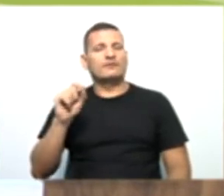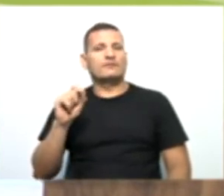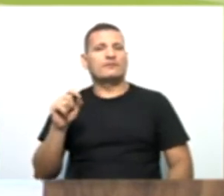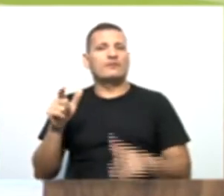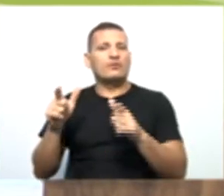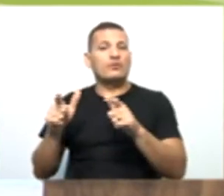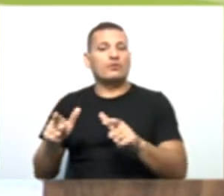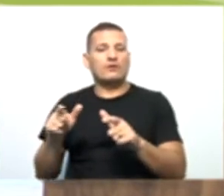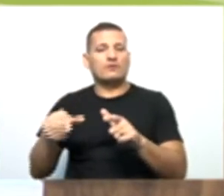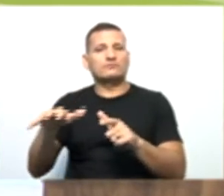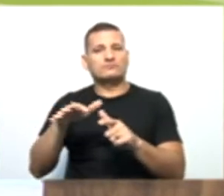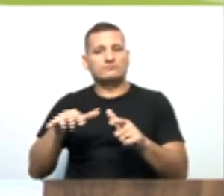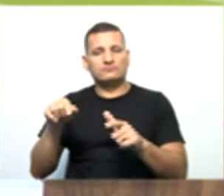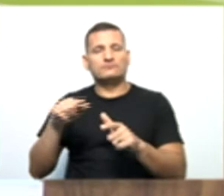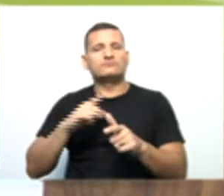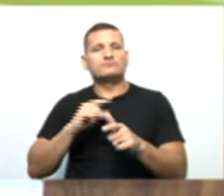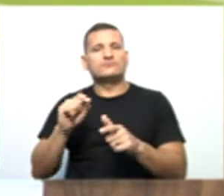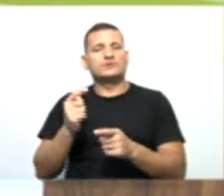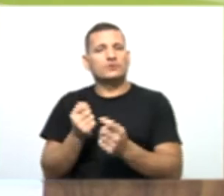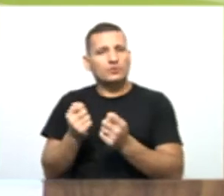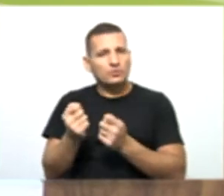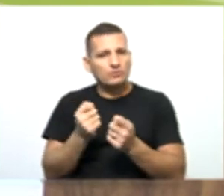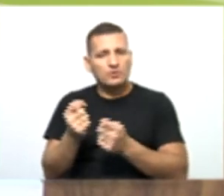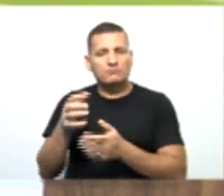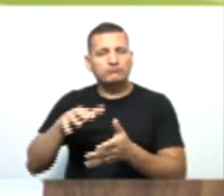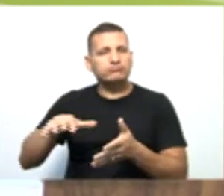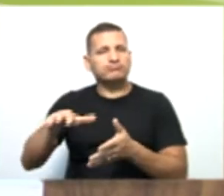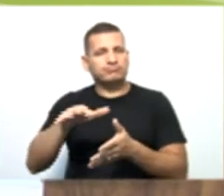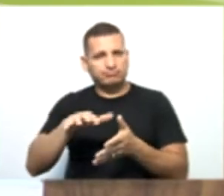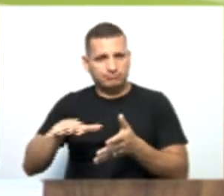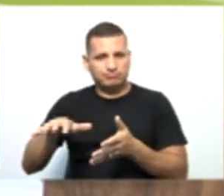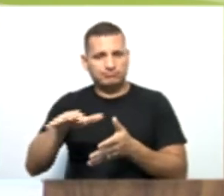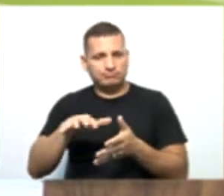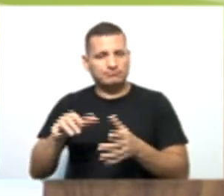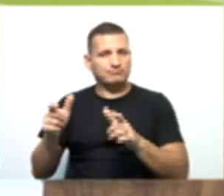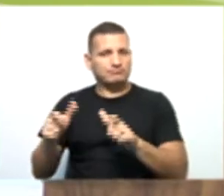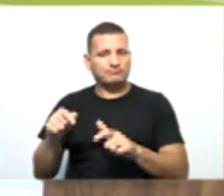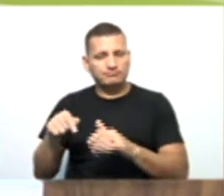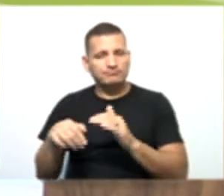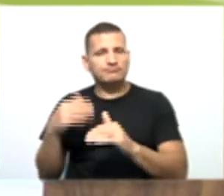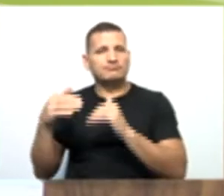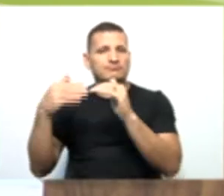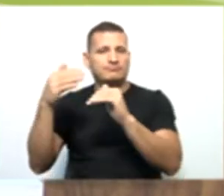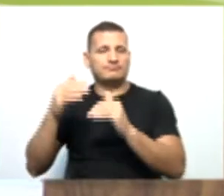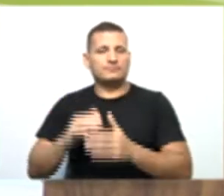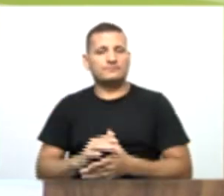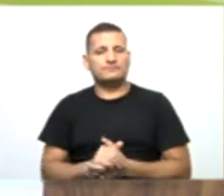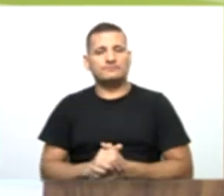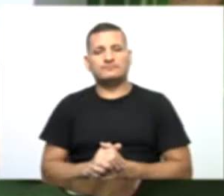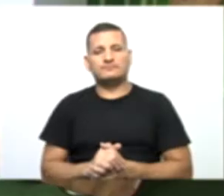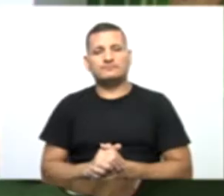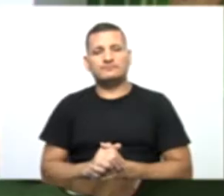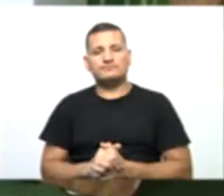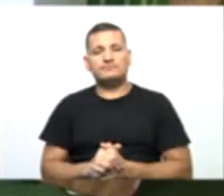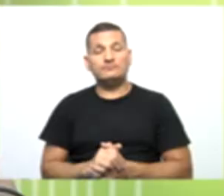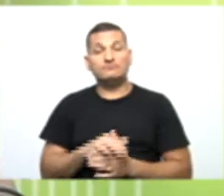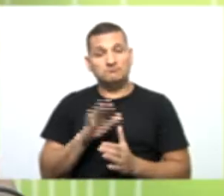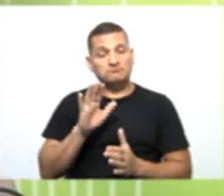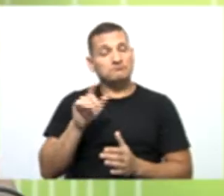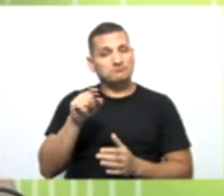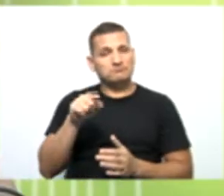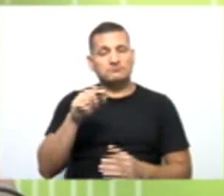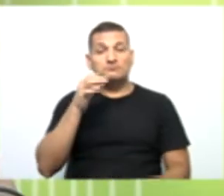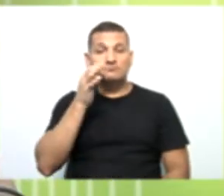local que giram a economia ali em relação à localidade que eles estão inseridos. Isso mesmo, o café